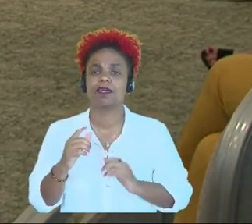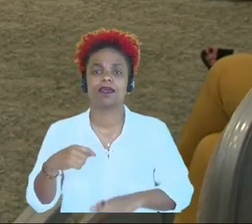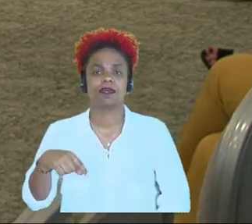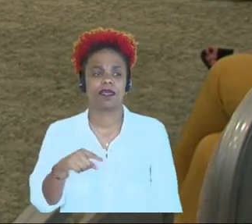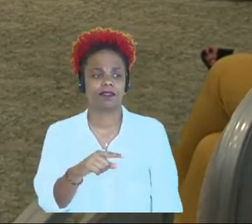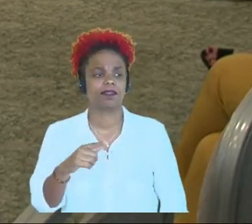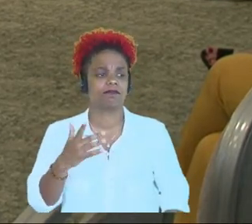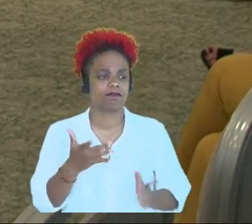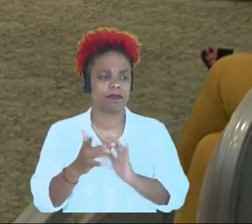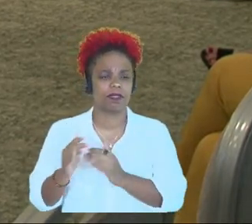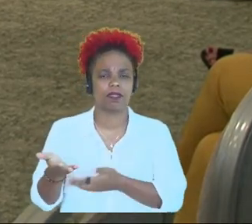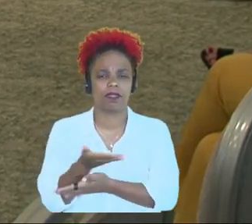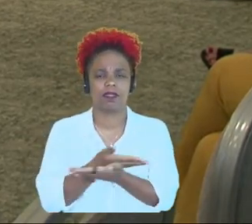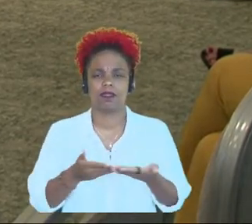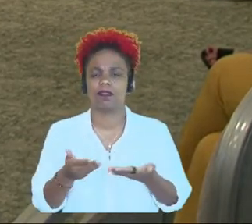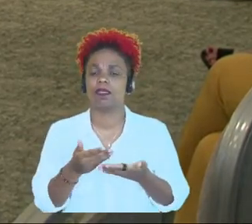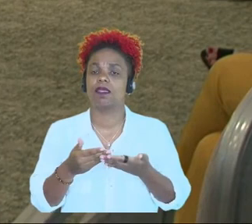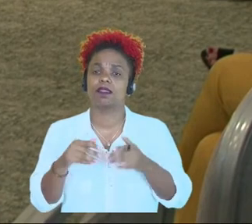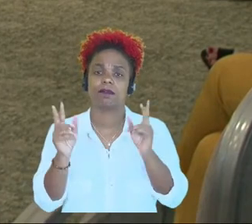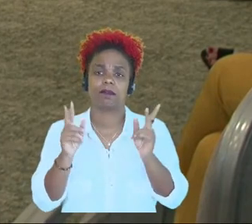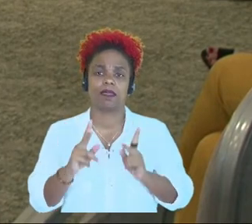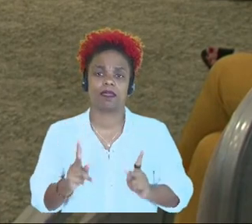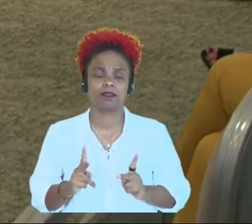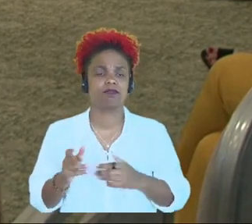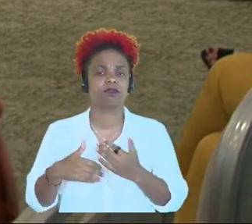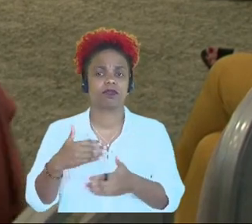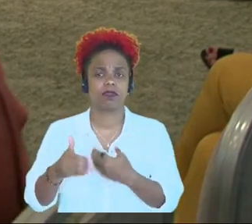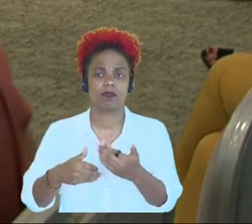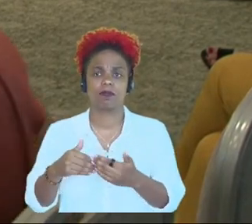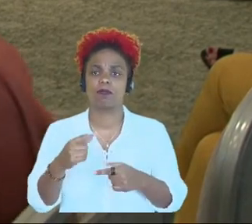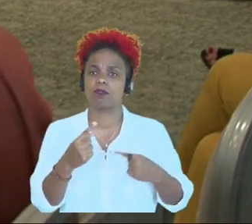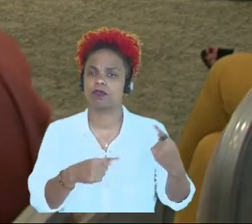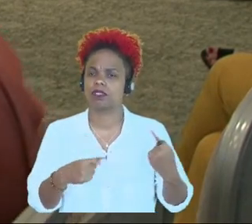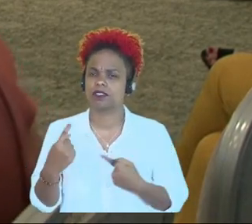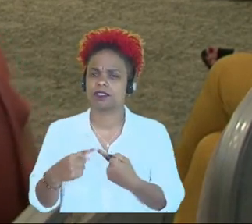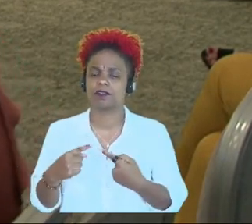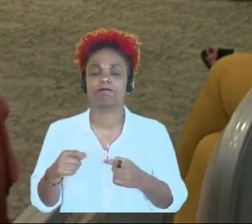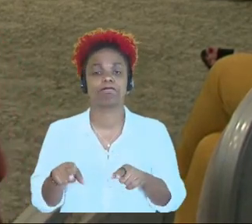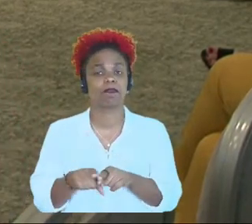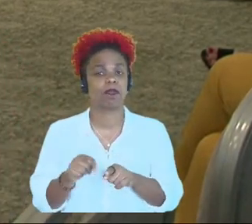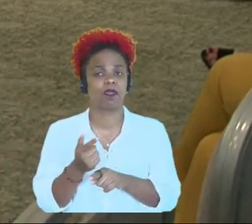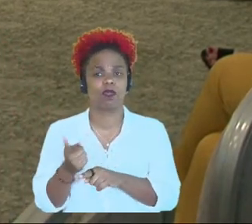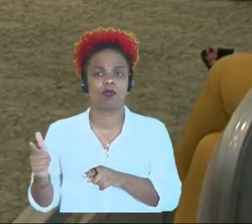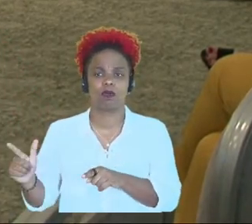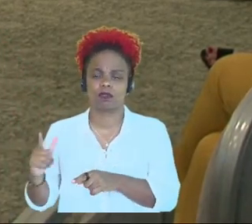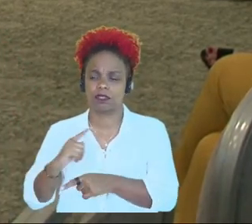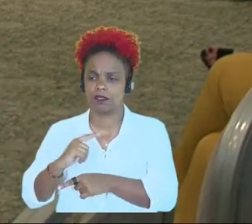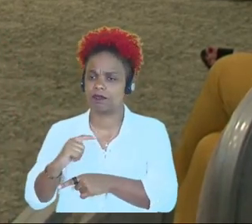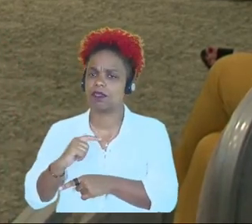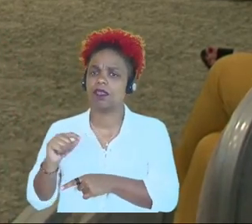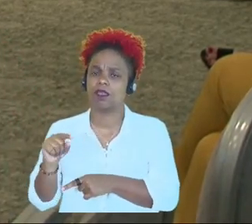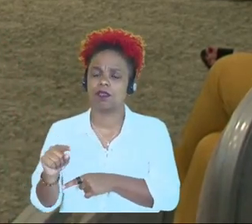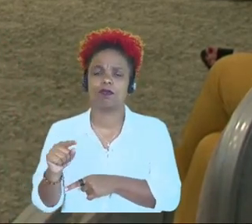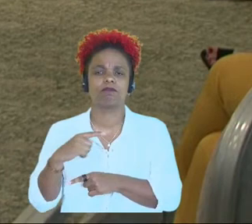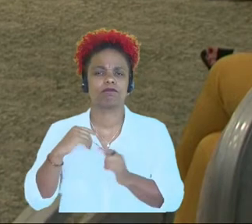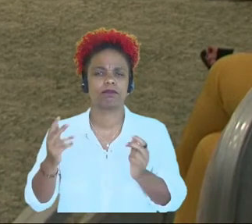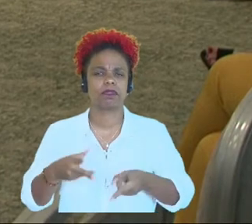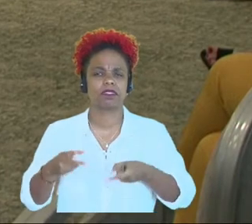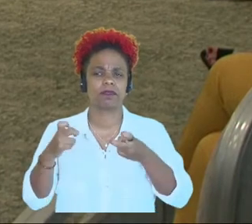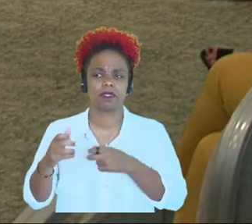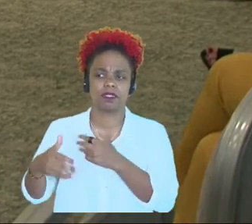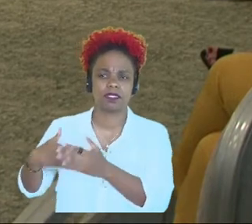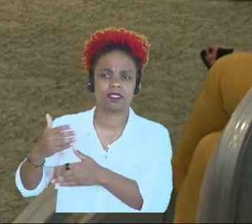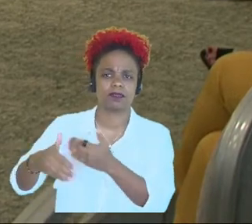canais para a pacificação política? E também pensando da leitura que eu externamente percebi nesse